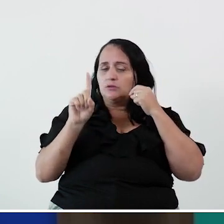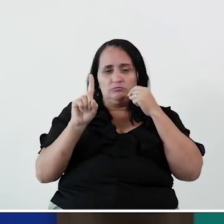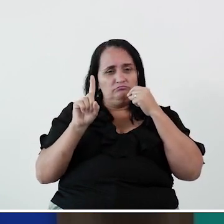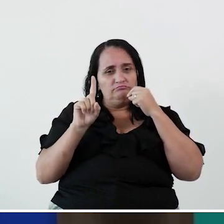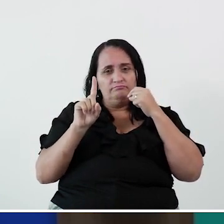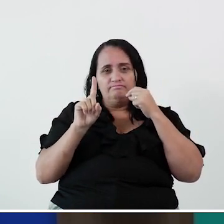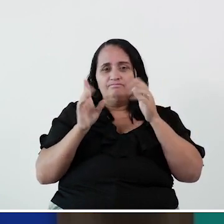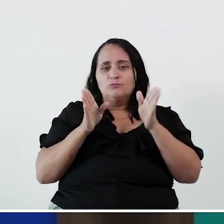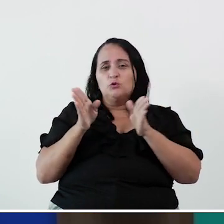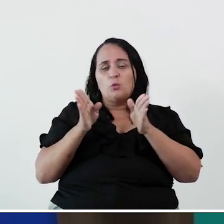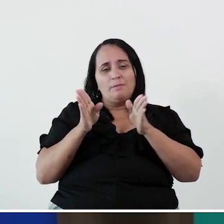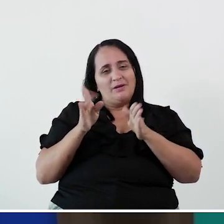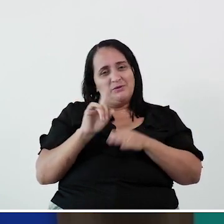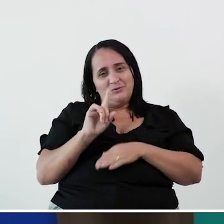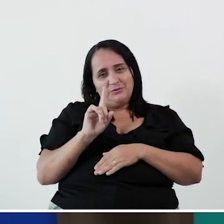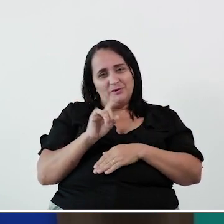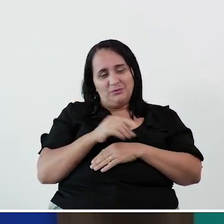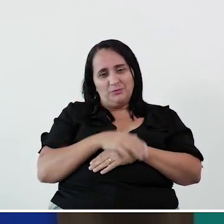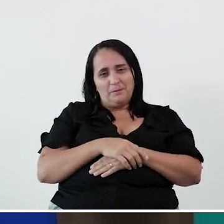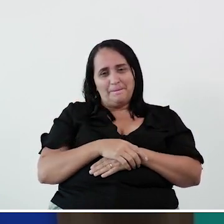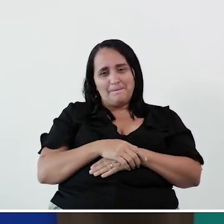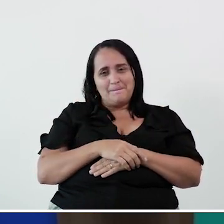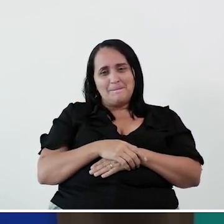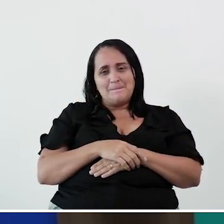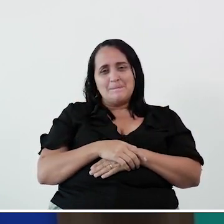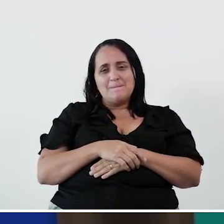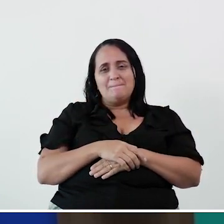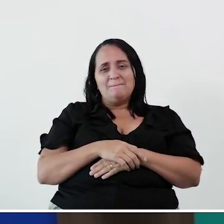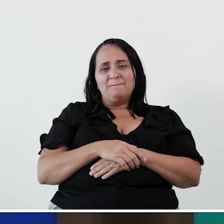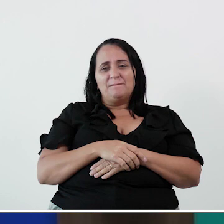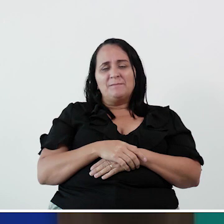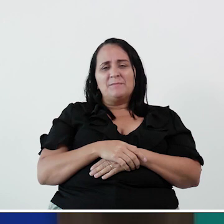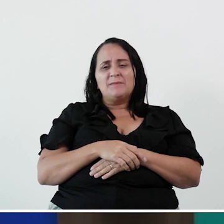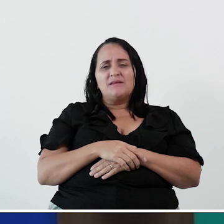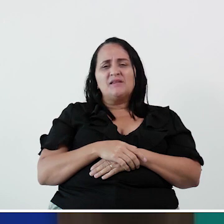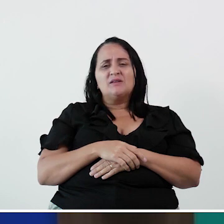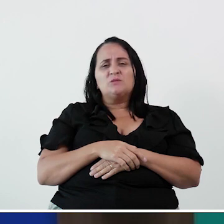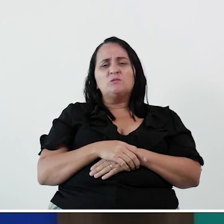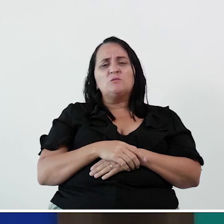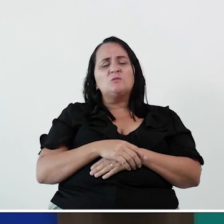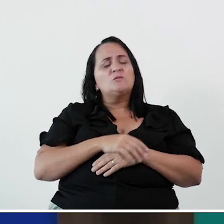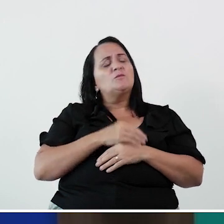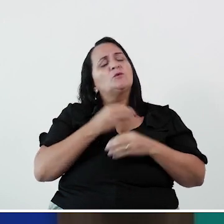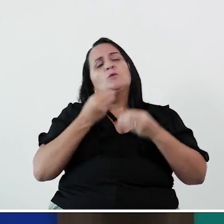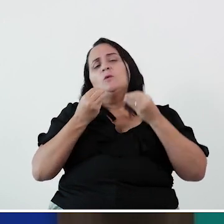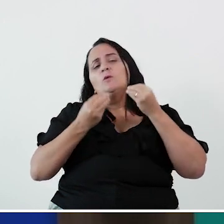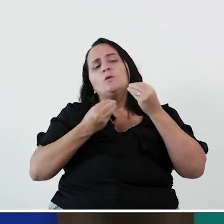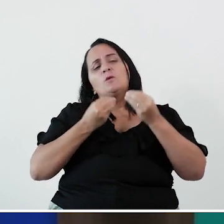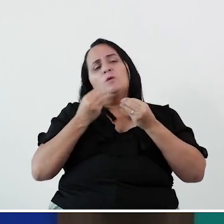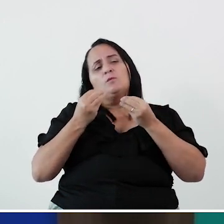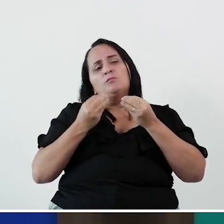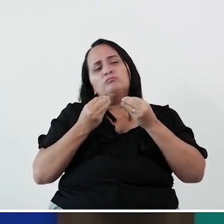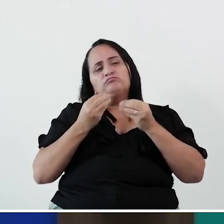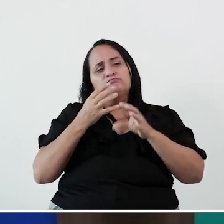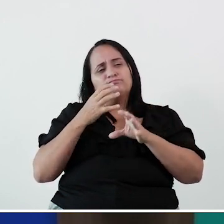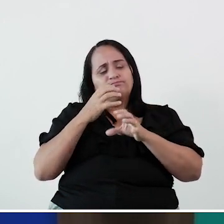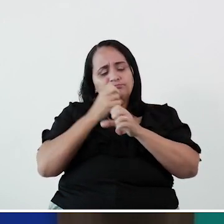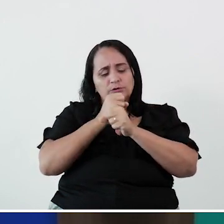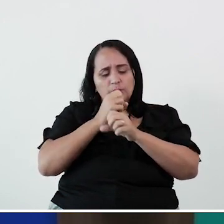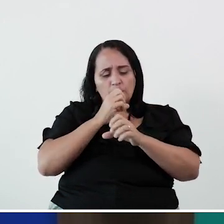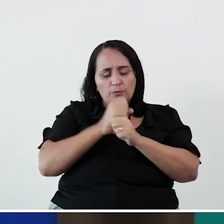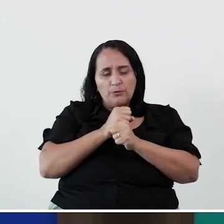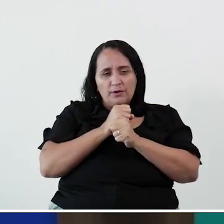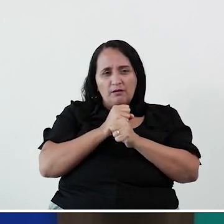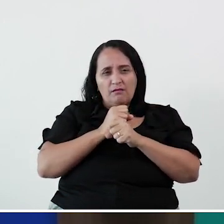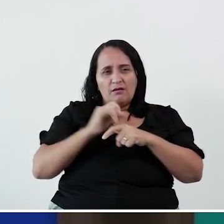do período da nossa dízima. Perfeito. Como calcular a fração que gerou essa